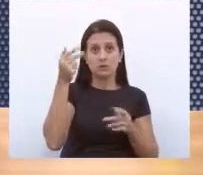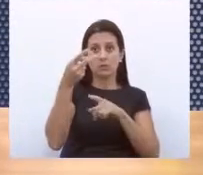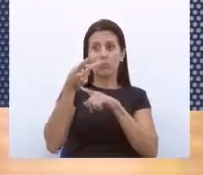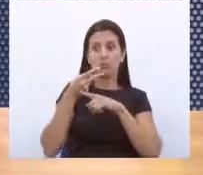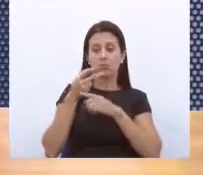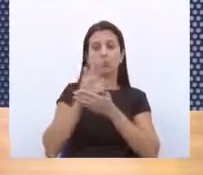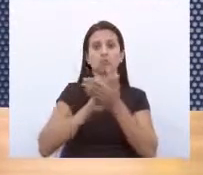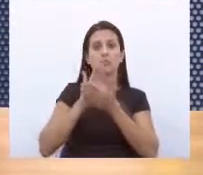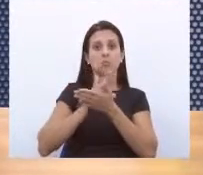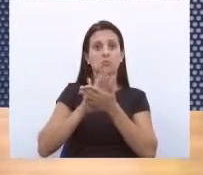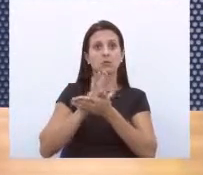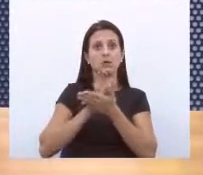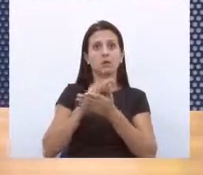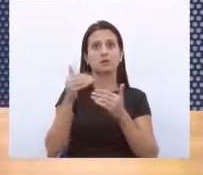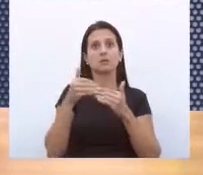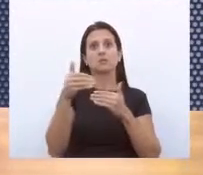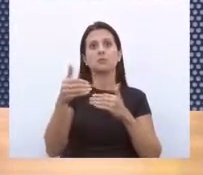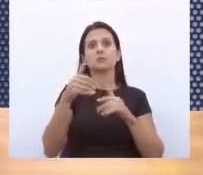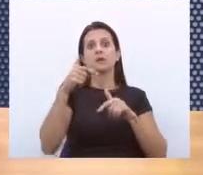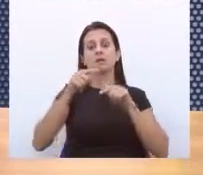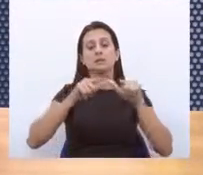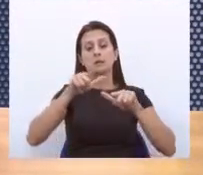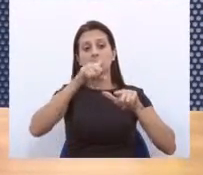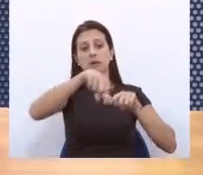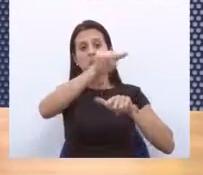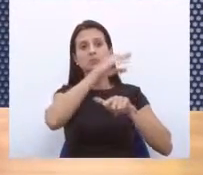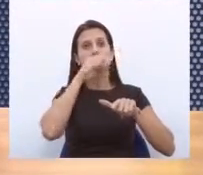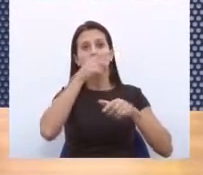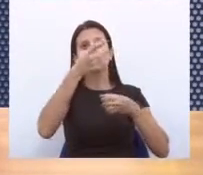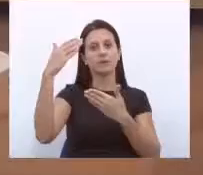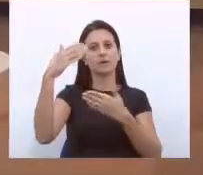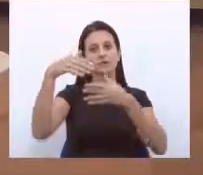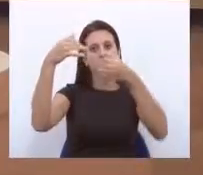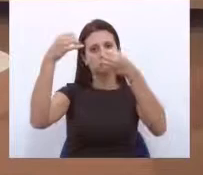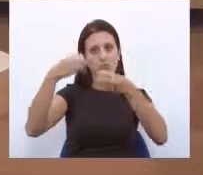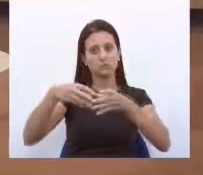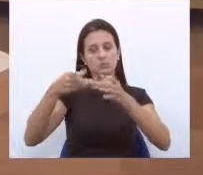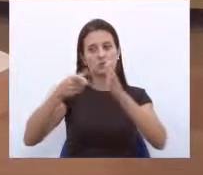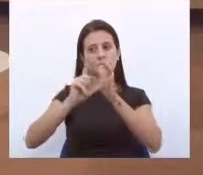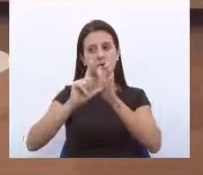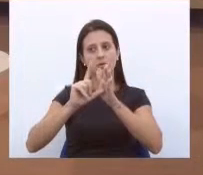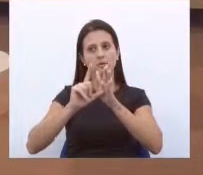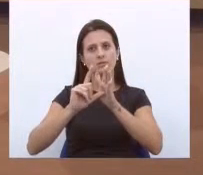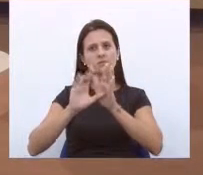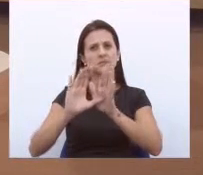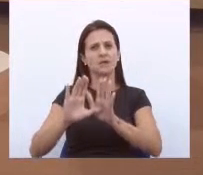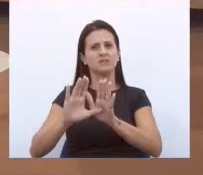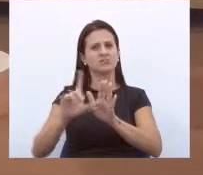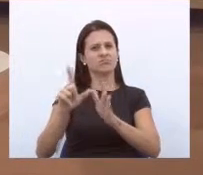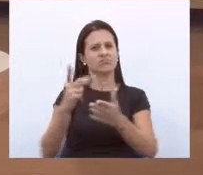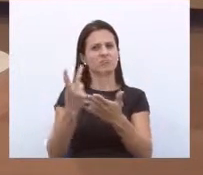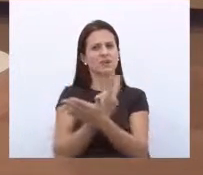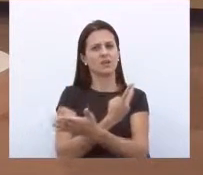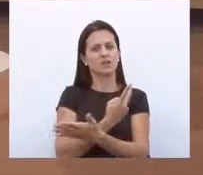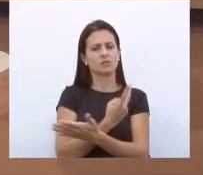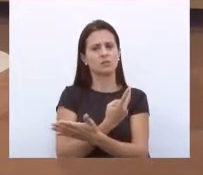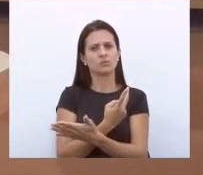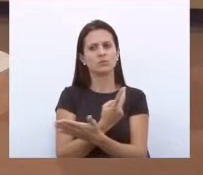nenhuma iniciativa mais dos trabalhadores para retomar o assunto. Mas não é bem assim não, que não